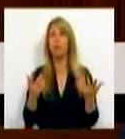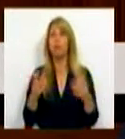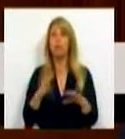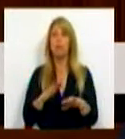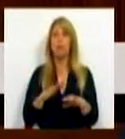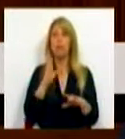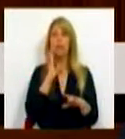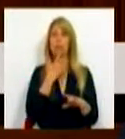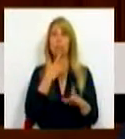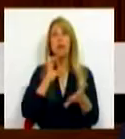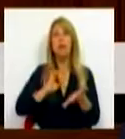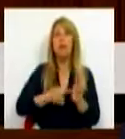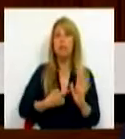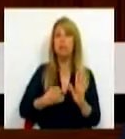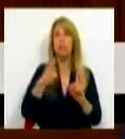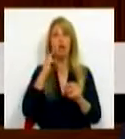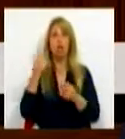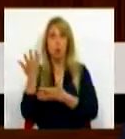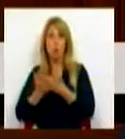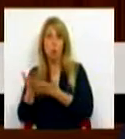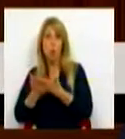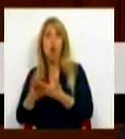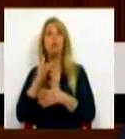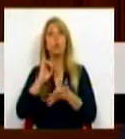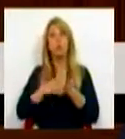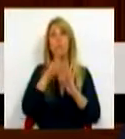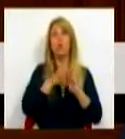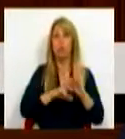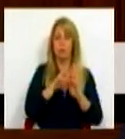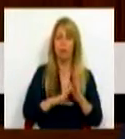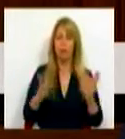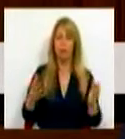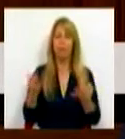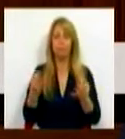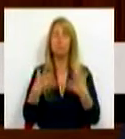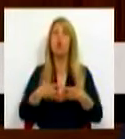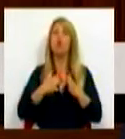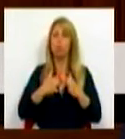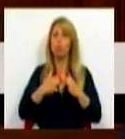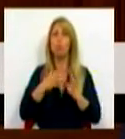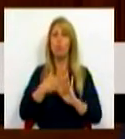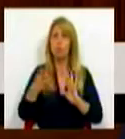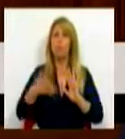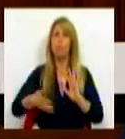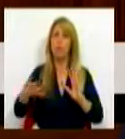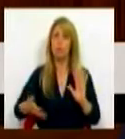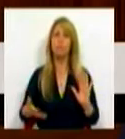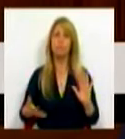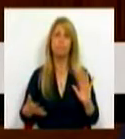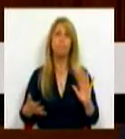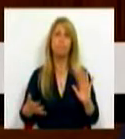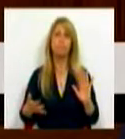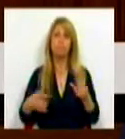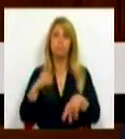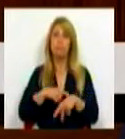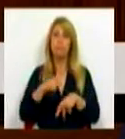próprias necessidades do negócio e regulamentares. Portanto, era uma estrutura complexa e que, ao